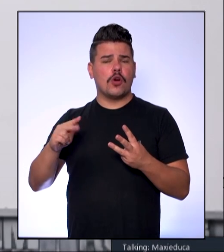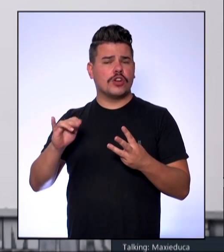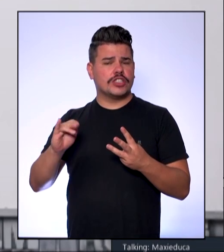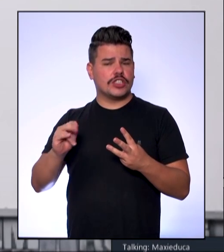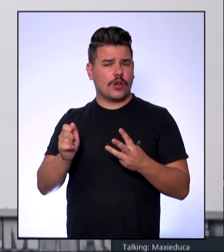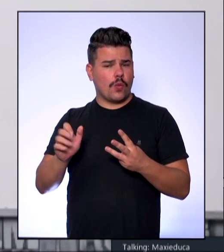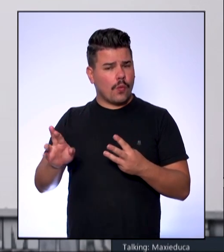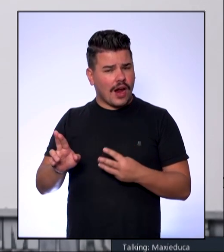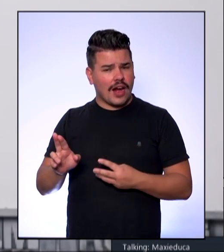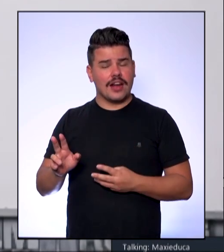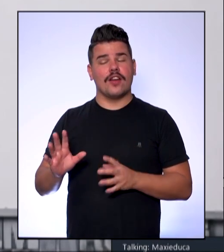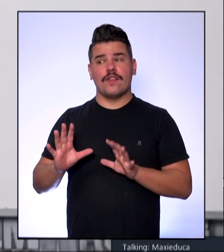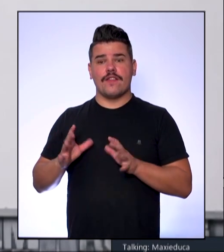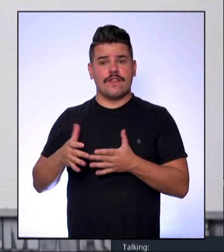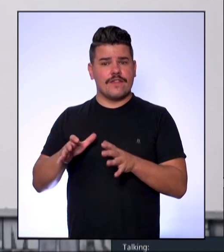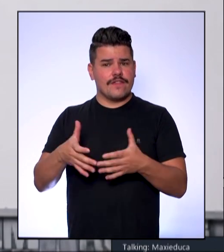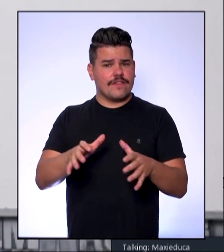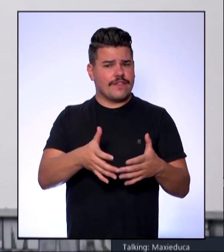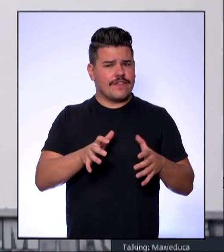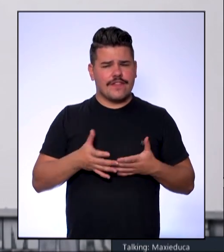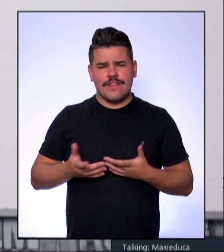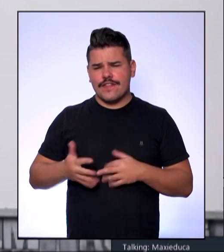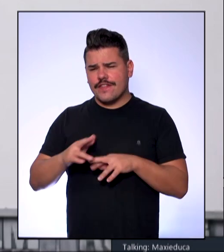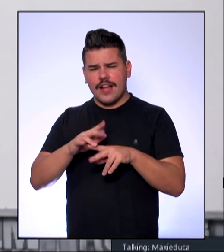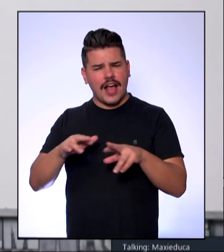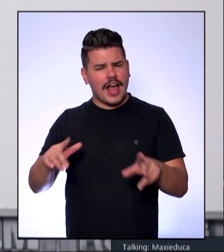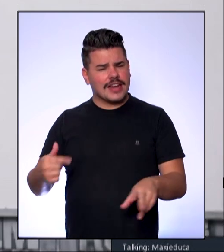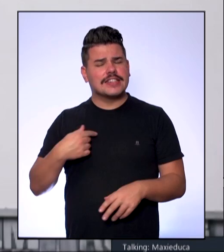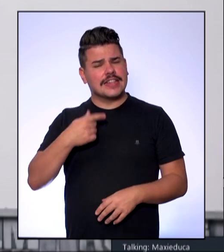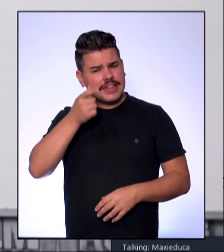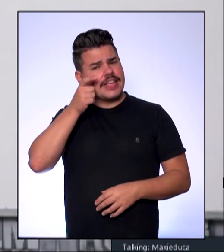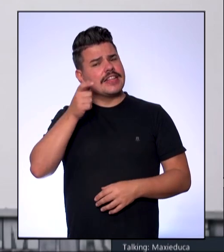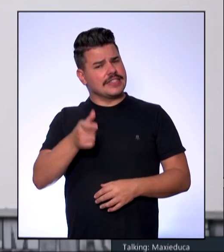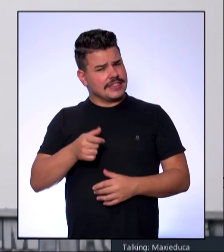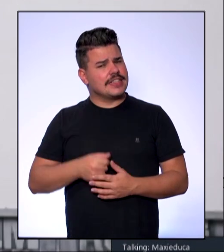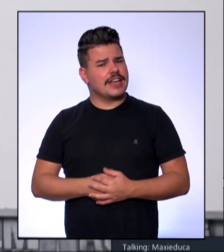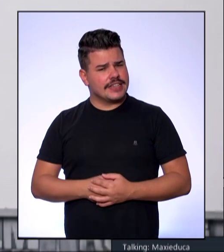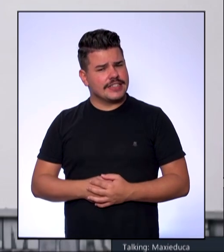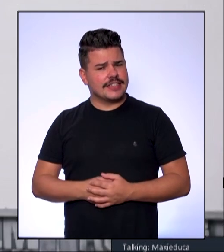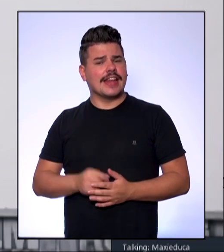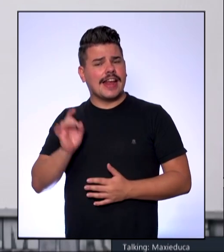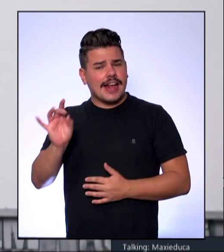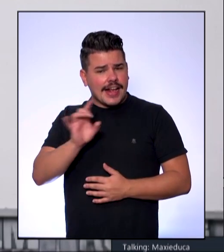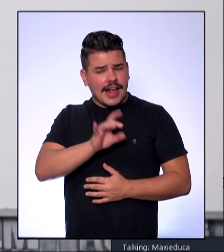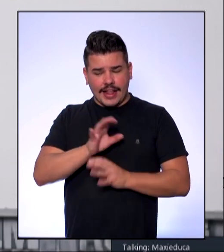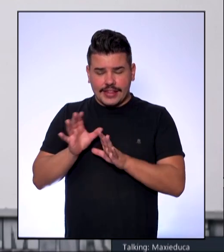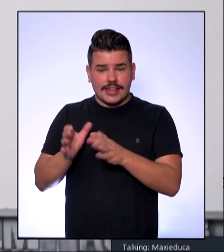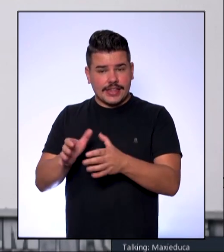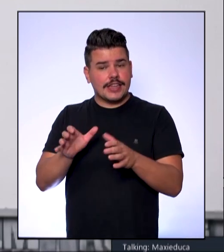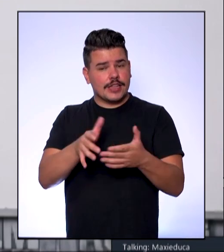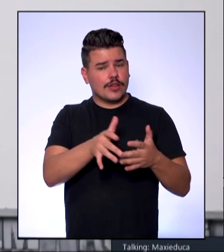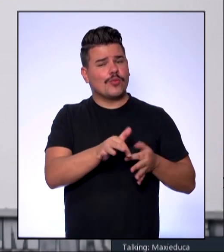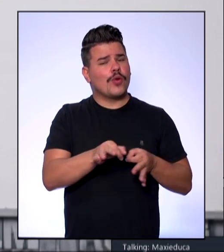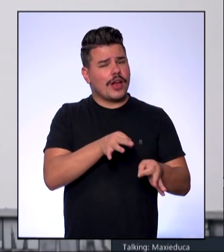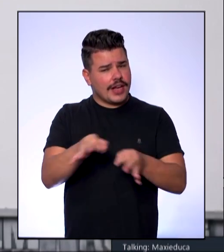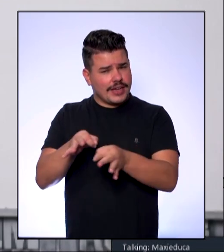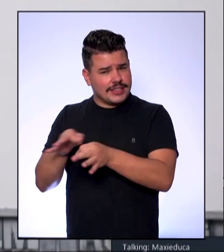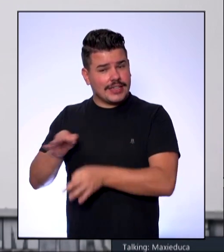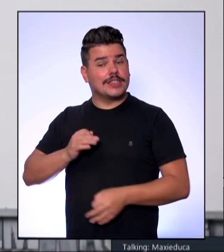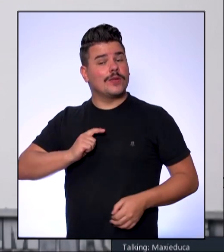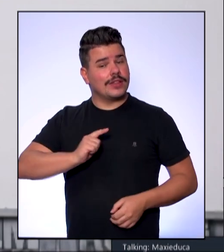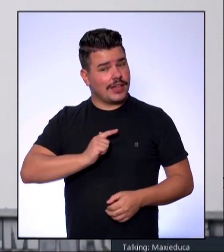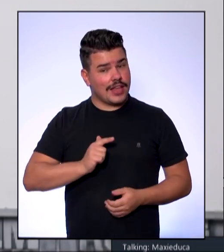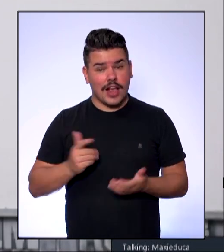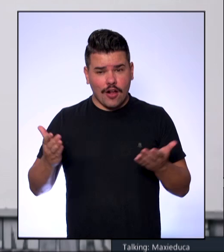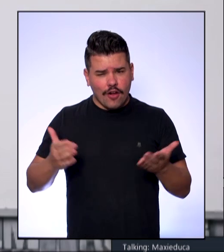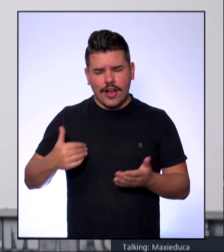Olha que interessante. Cada tribo possui a sua organização, tá? E aí eu olho para o